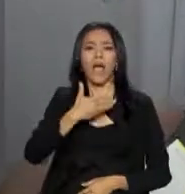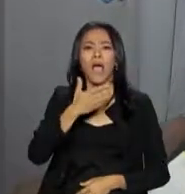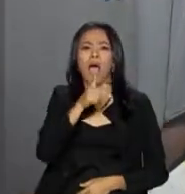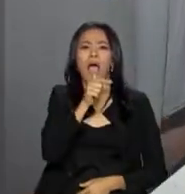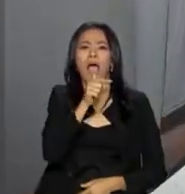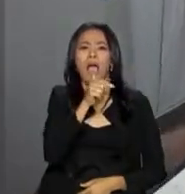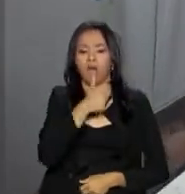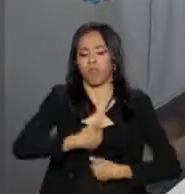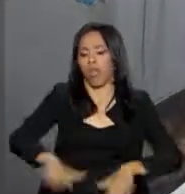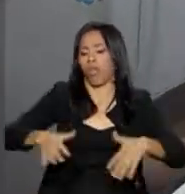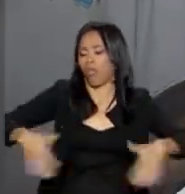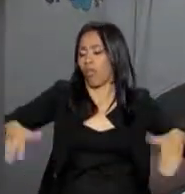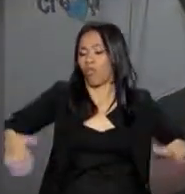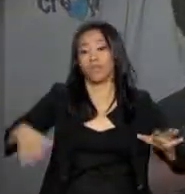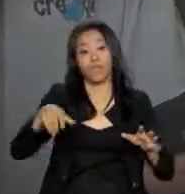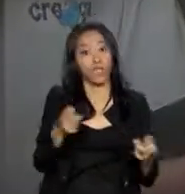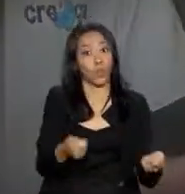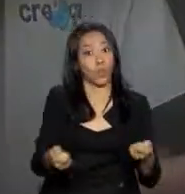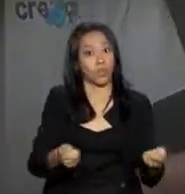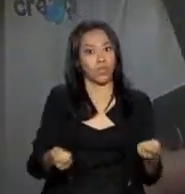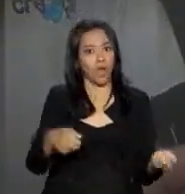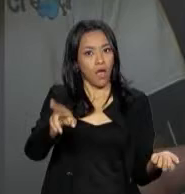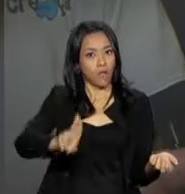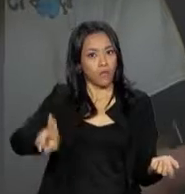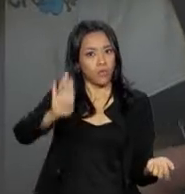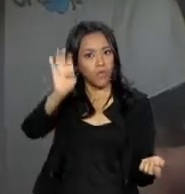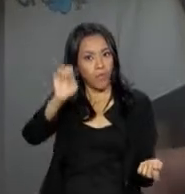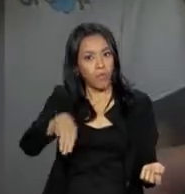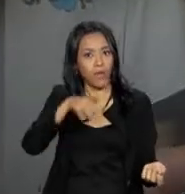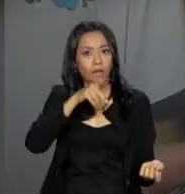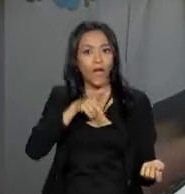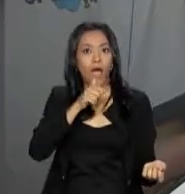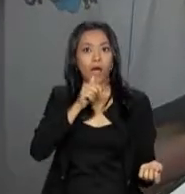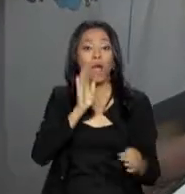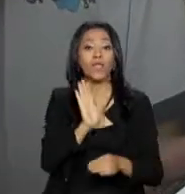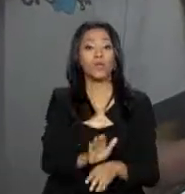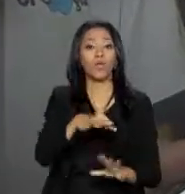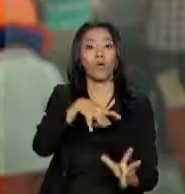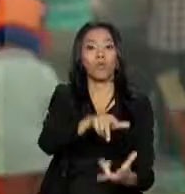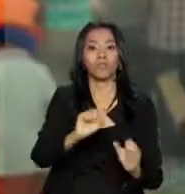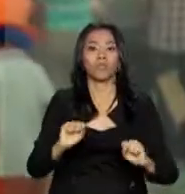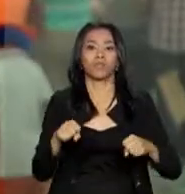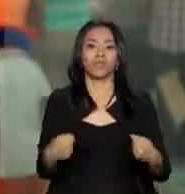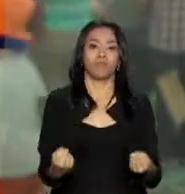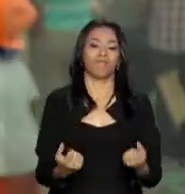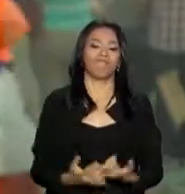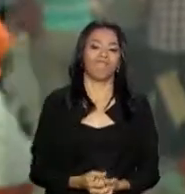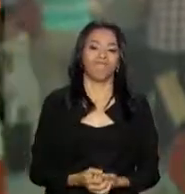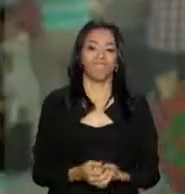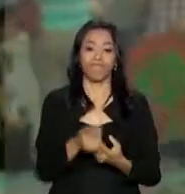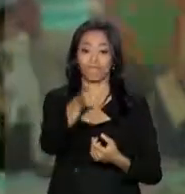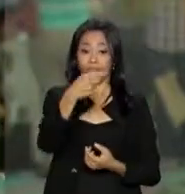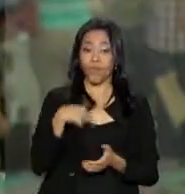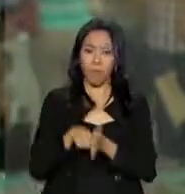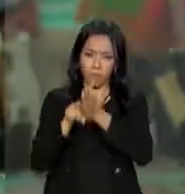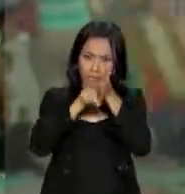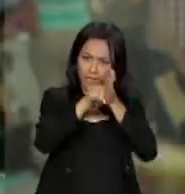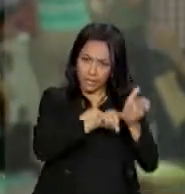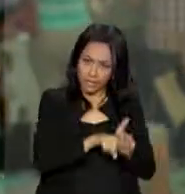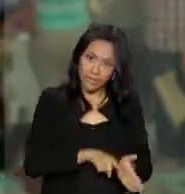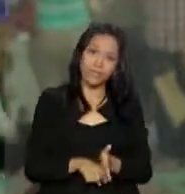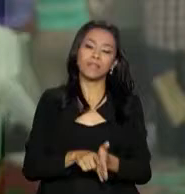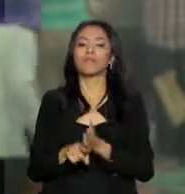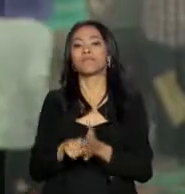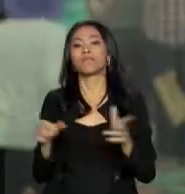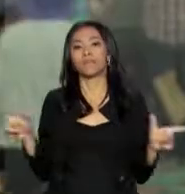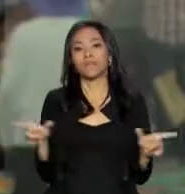água e tem que economizar o máximo possível para tentar ajudar o planeta a se recuperar. Um levantamento da Organização Mundial da Saúde